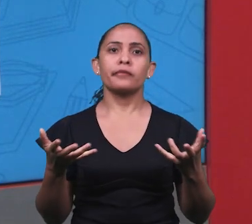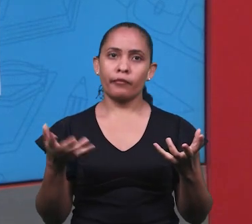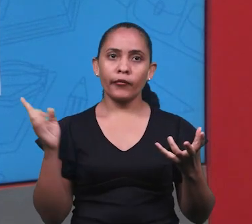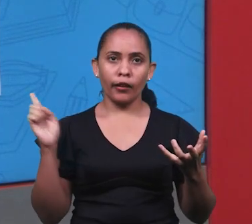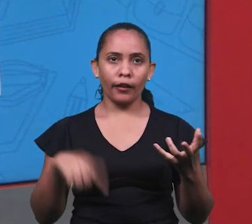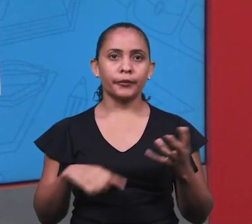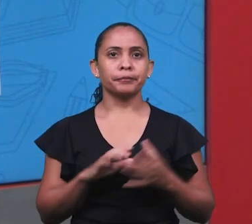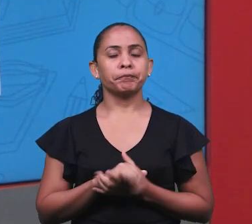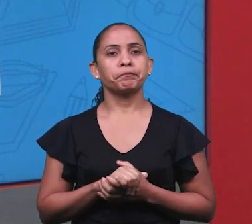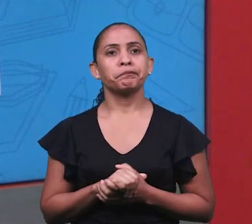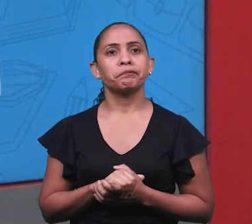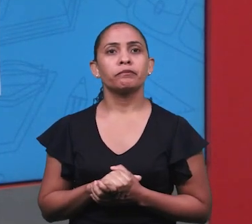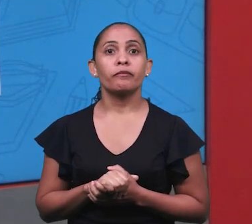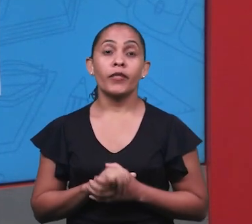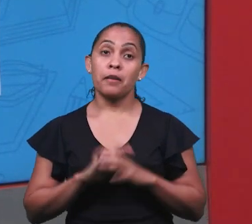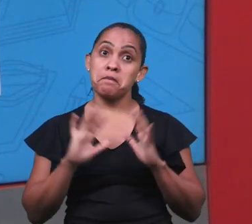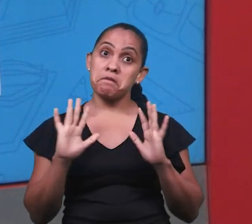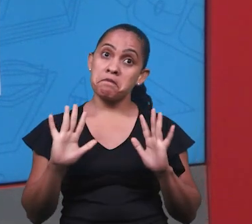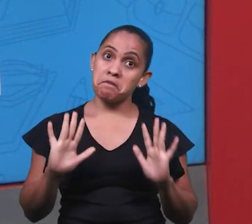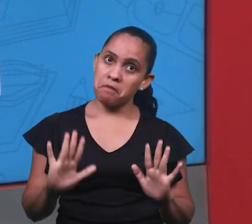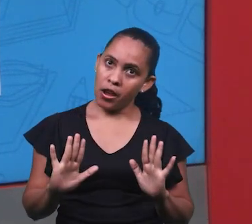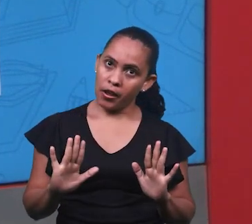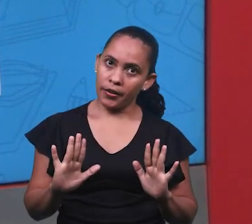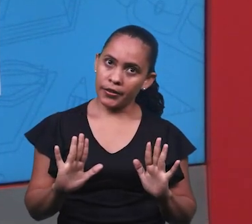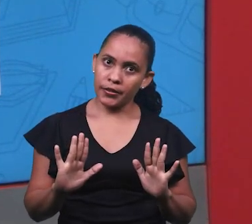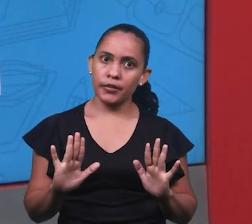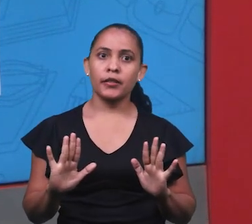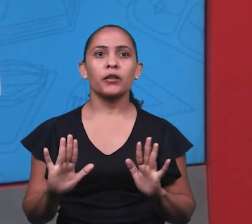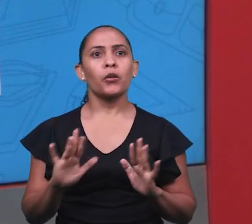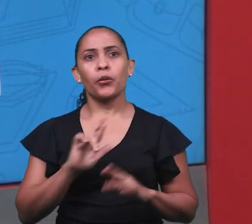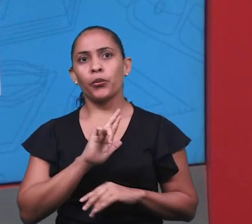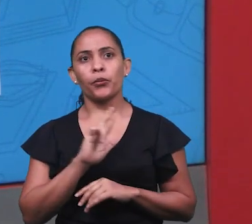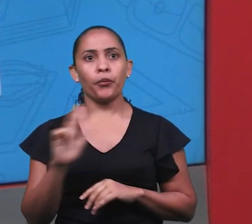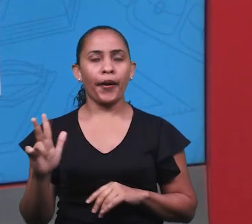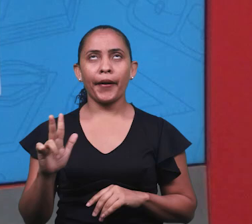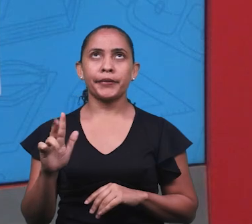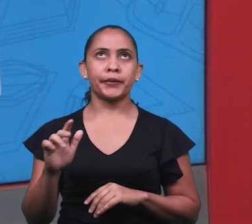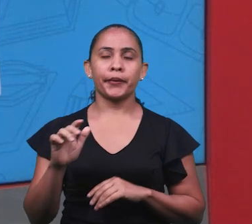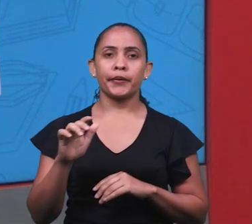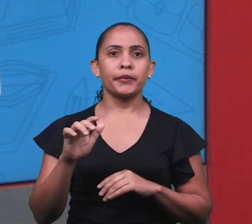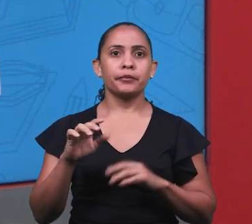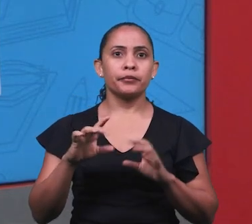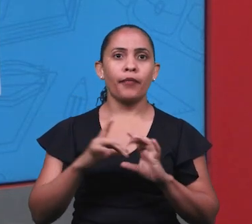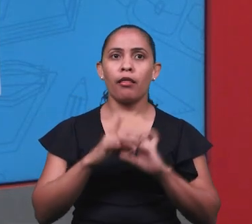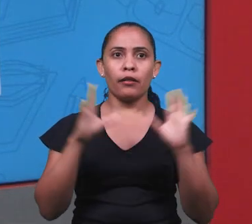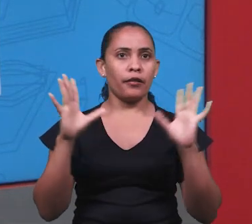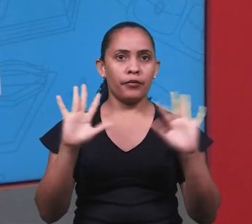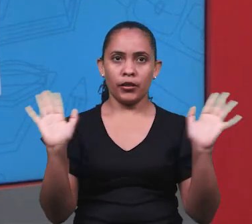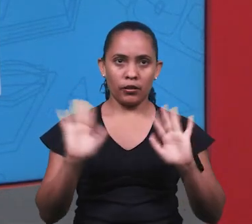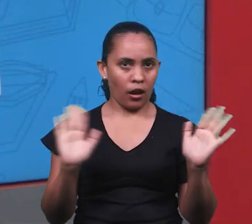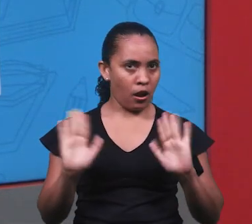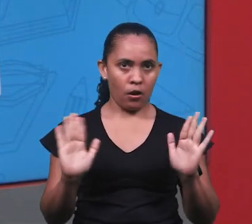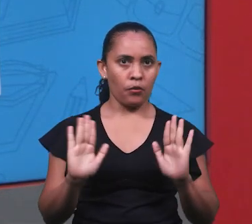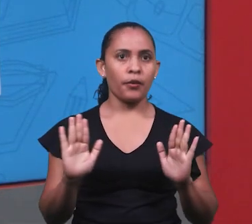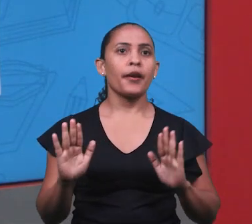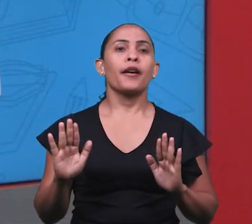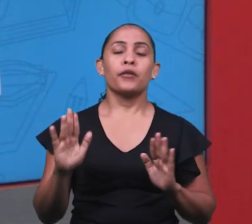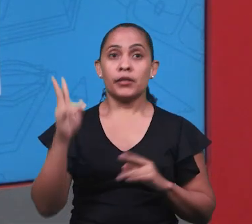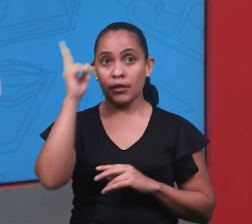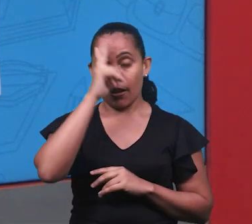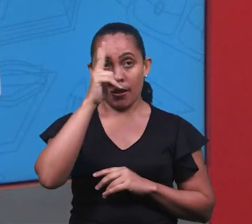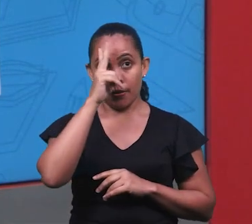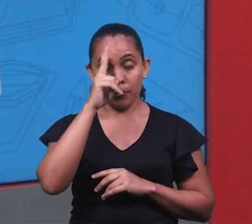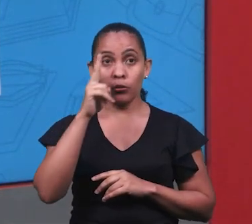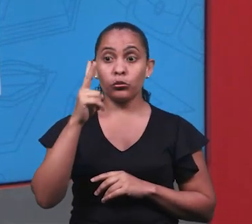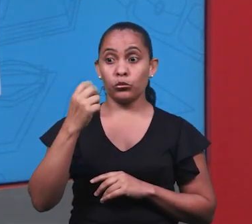esse aqui. Mas é óbvio que isso não é solto, né? Então, à medida que eu estou escrevendo, eu vou voltar lá na competência 1.